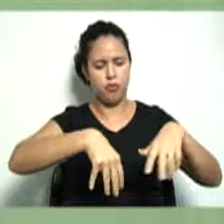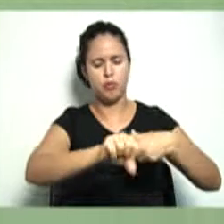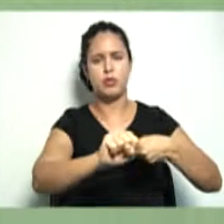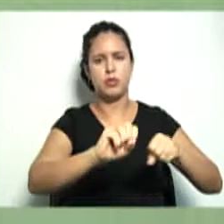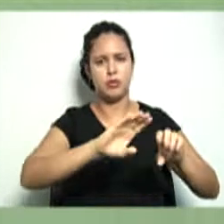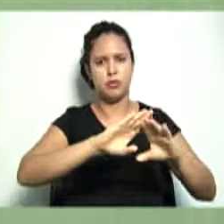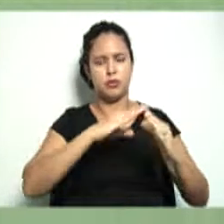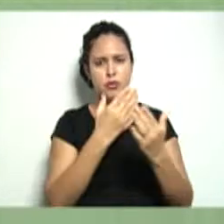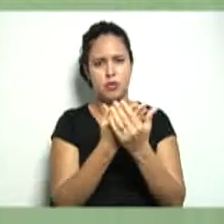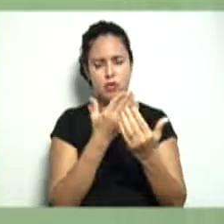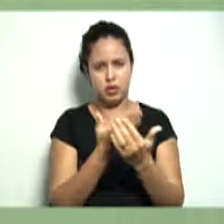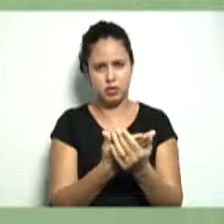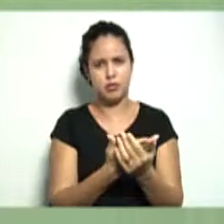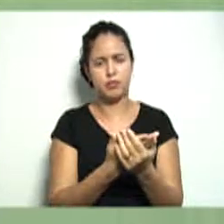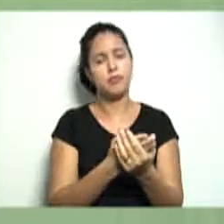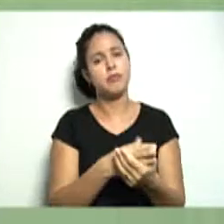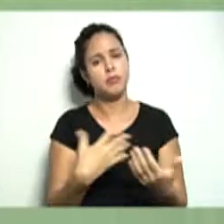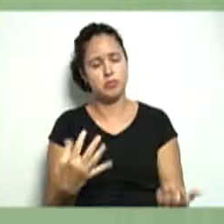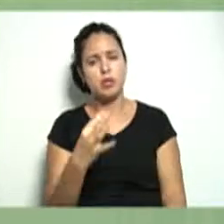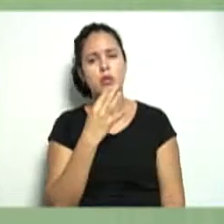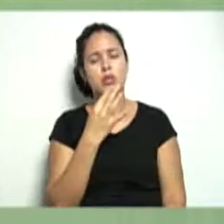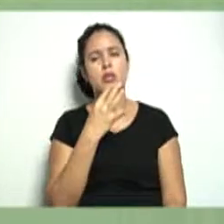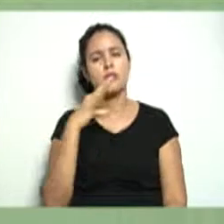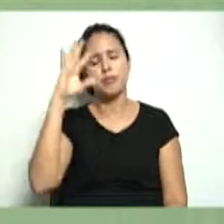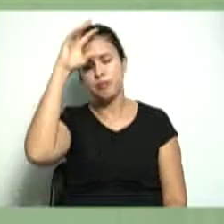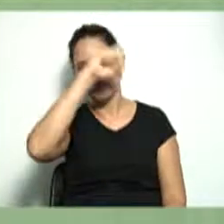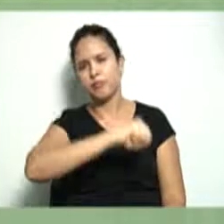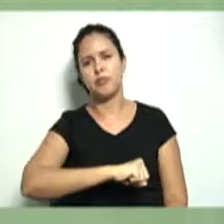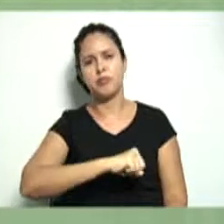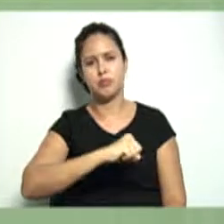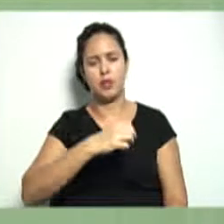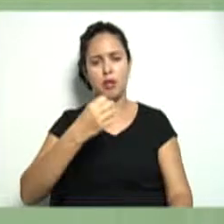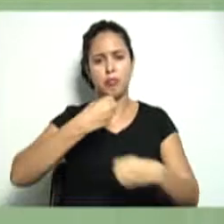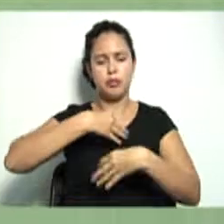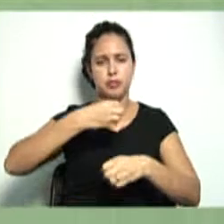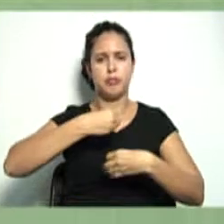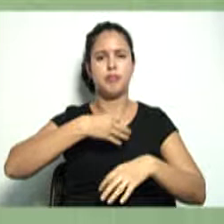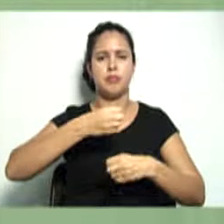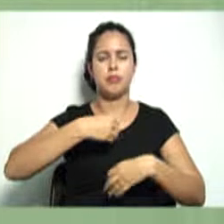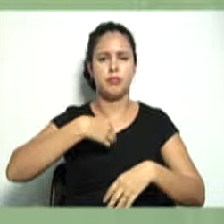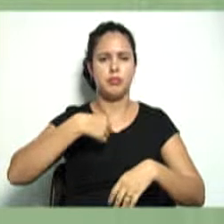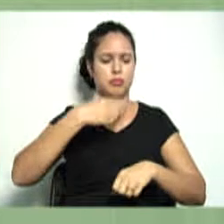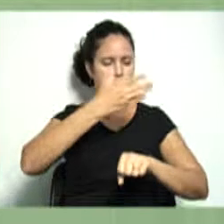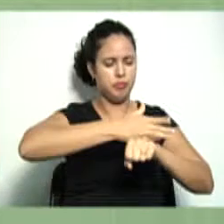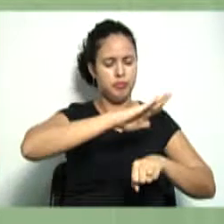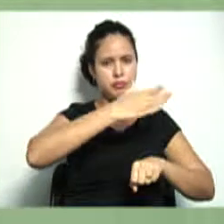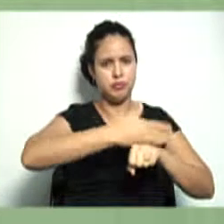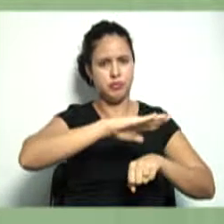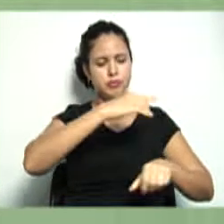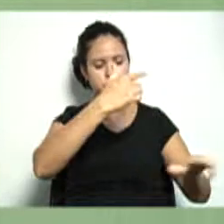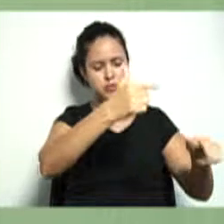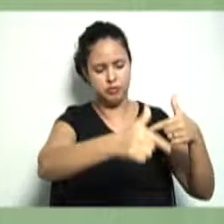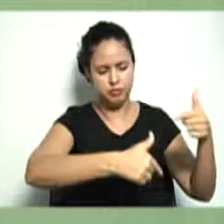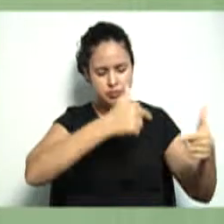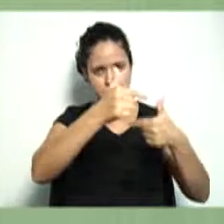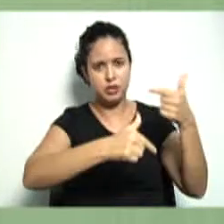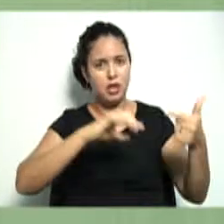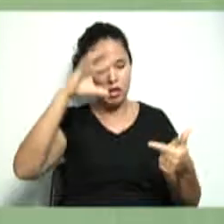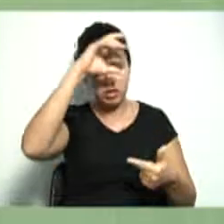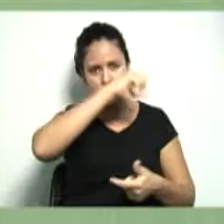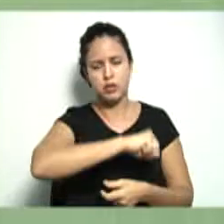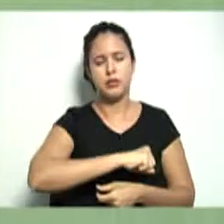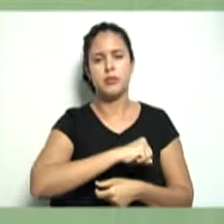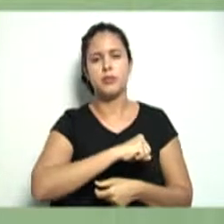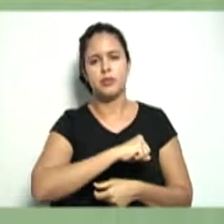escolar. Era conhecimento aprendido no próprio exercício de trabalhar, né?